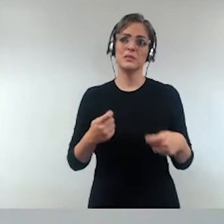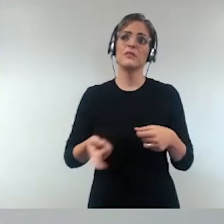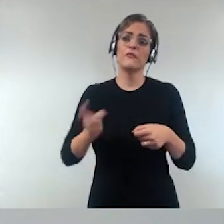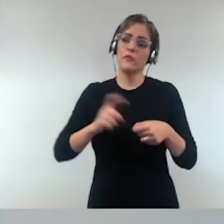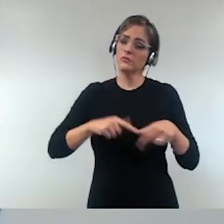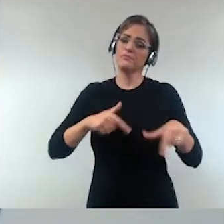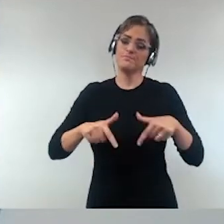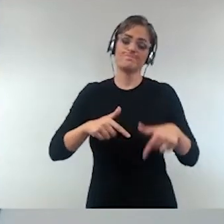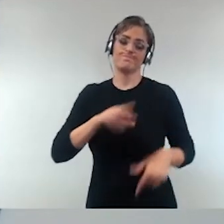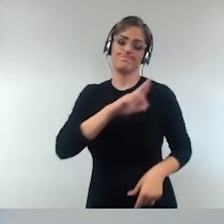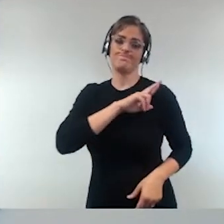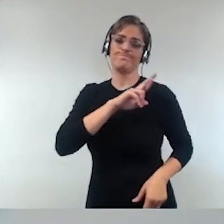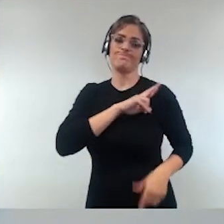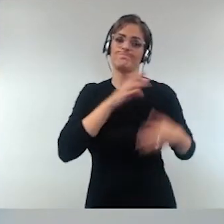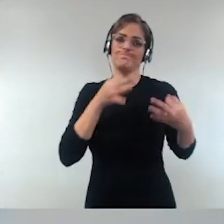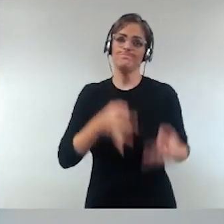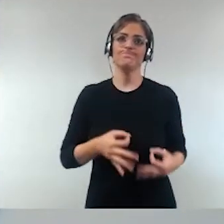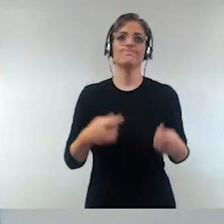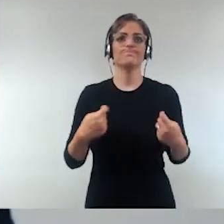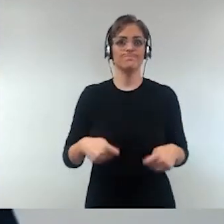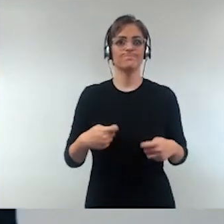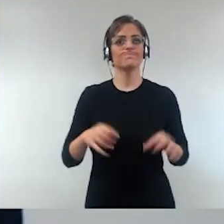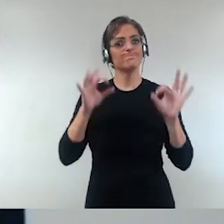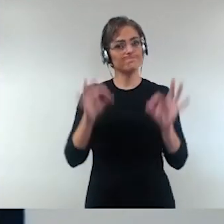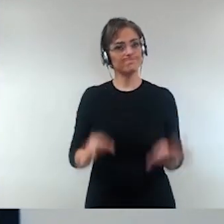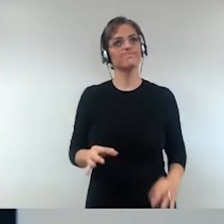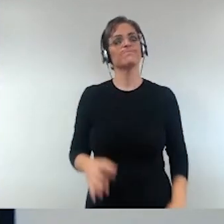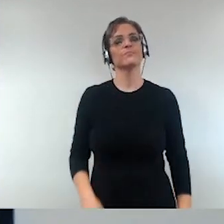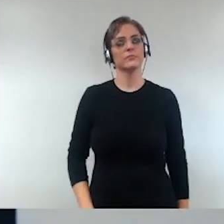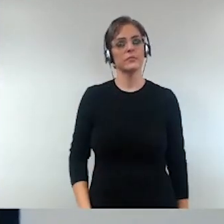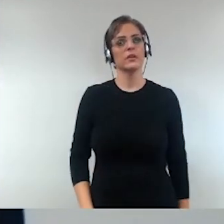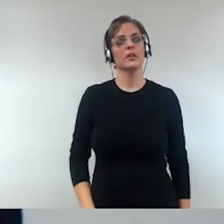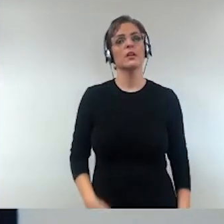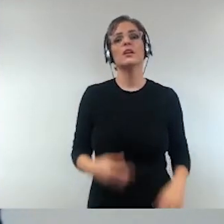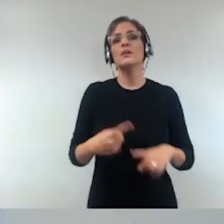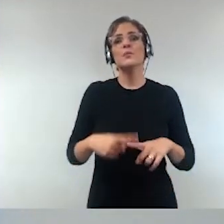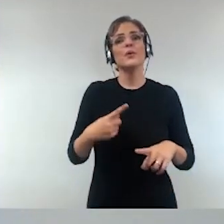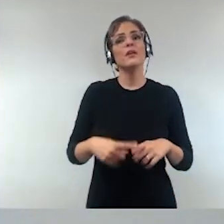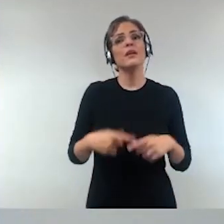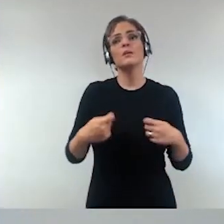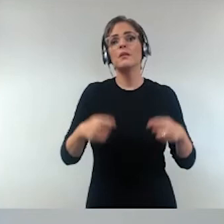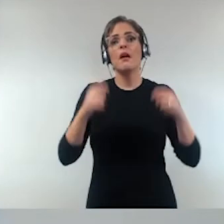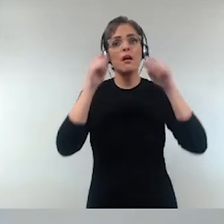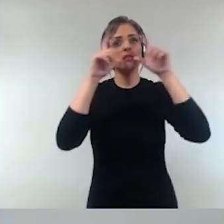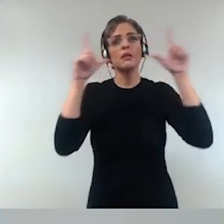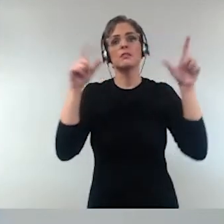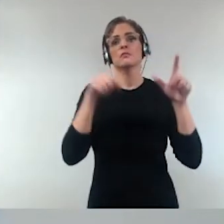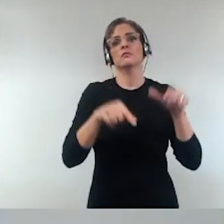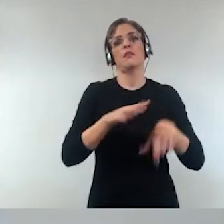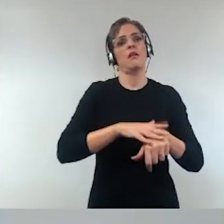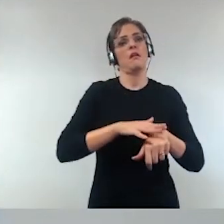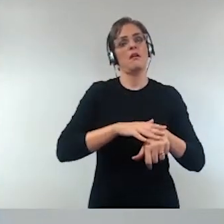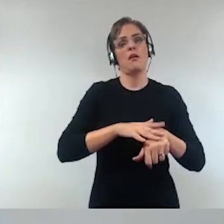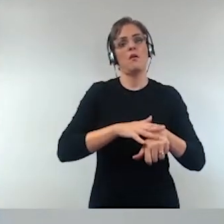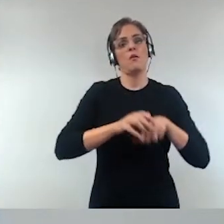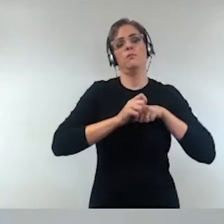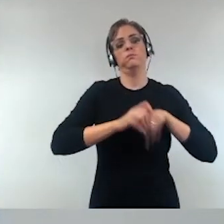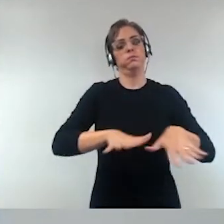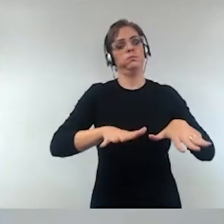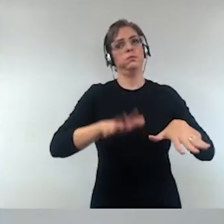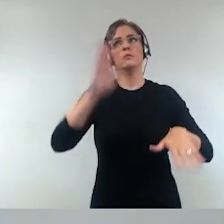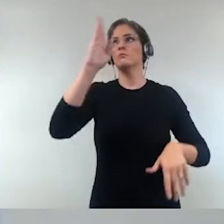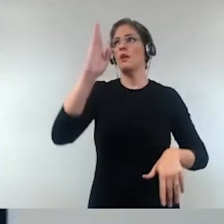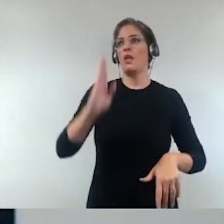responsável, absolutamente responsável. Nós temos que considerar a situação pandêmica, nós temos que considerar a situação do país nesse